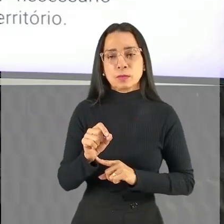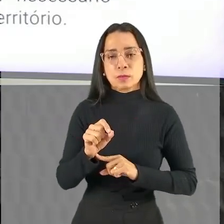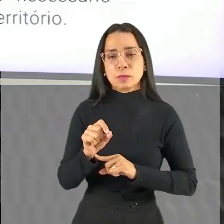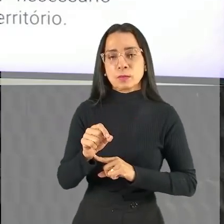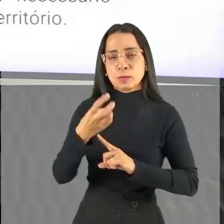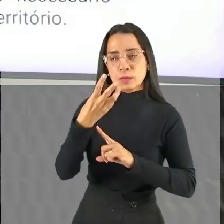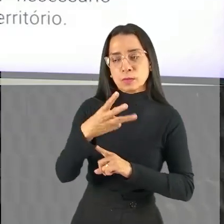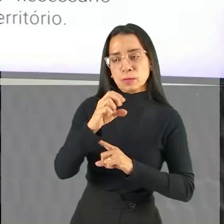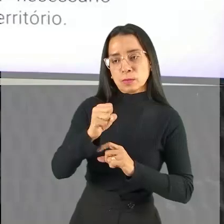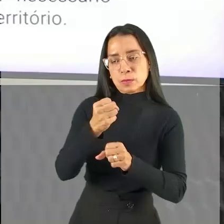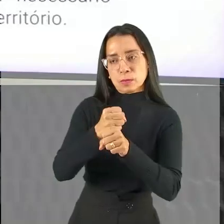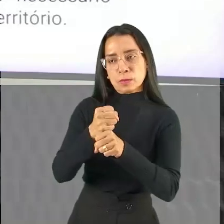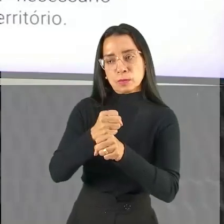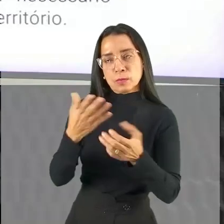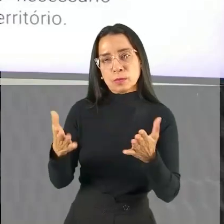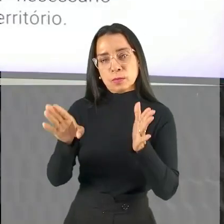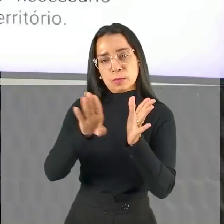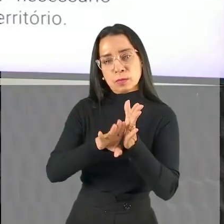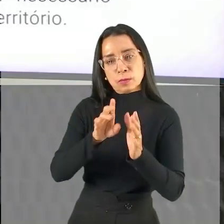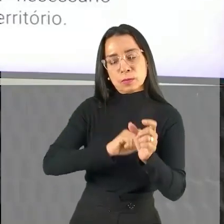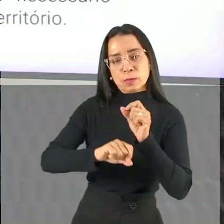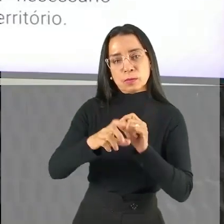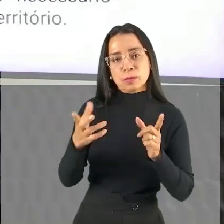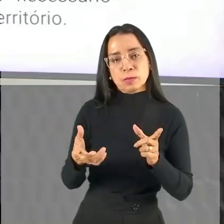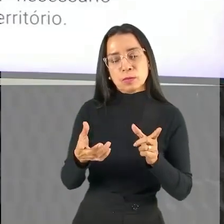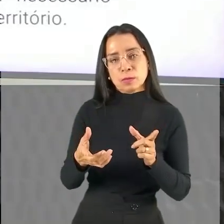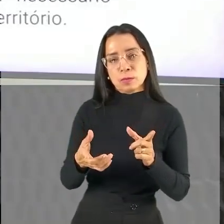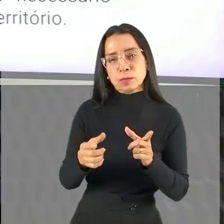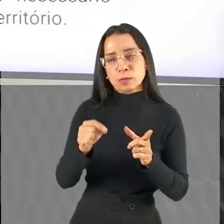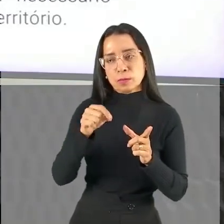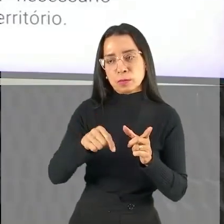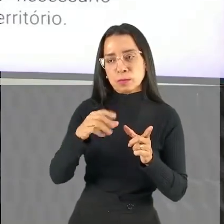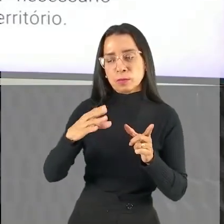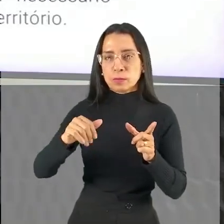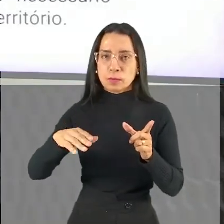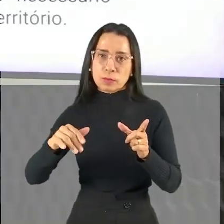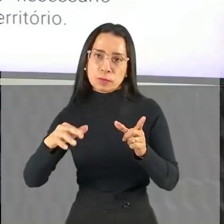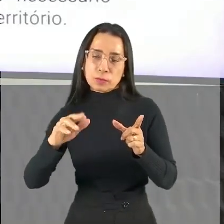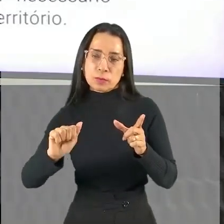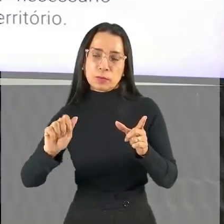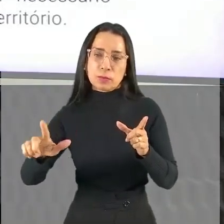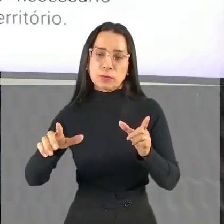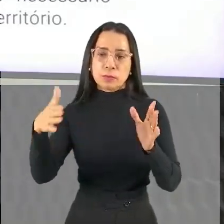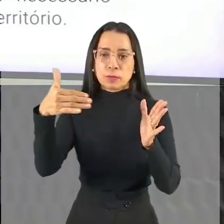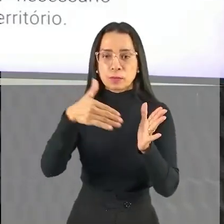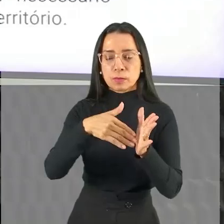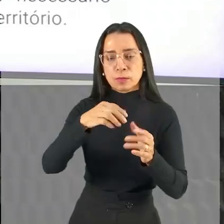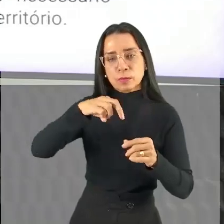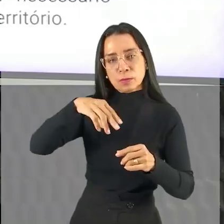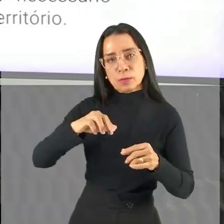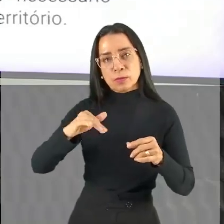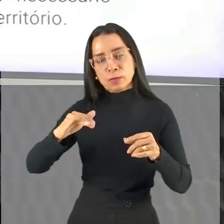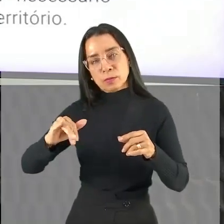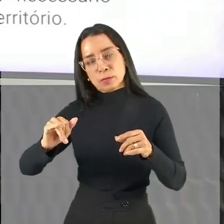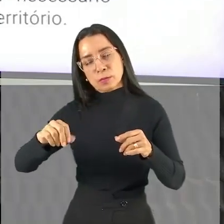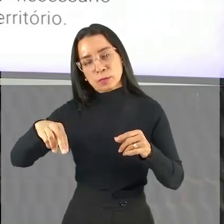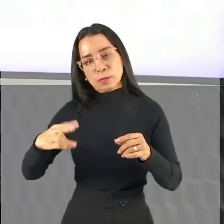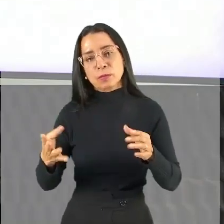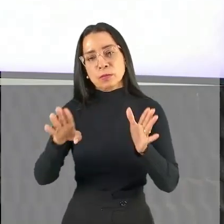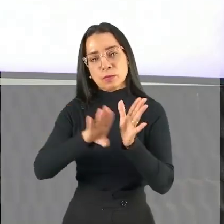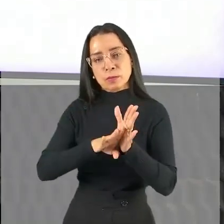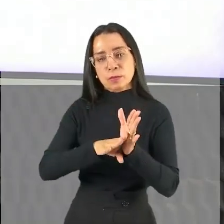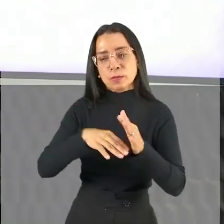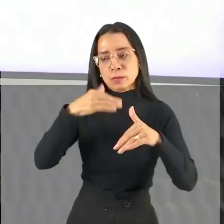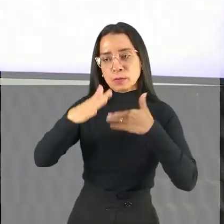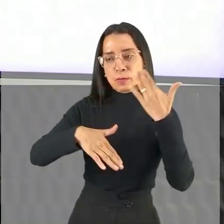esses 30 anos da chegada de Cabral até Martim Afonso de Souza chegar aqui no processo de colonização. Vamos lá,